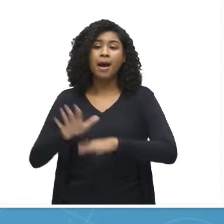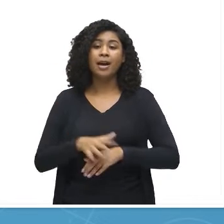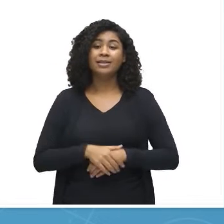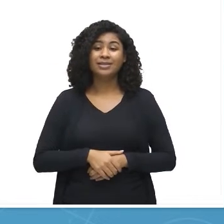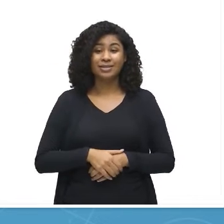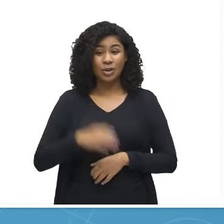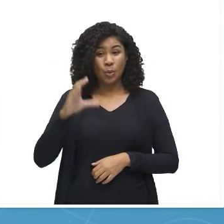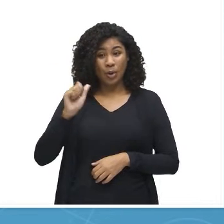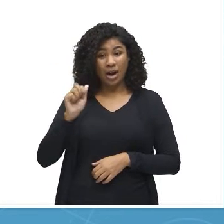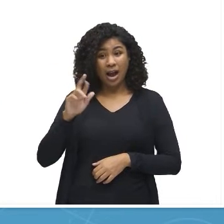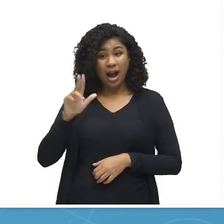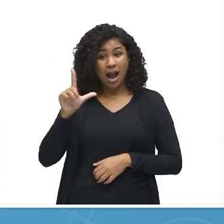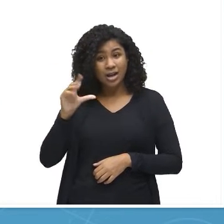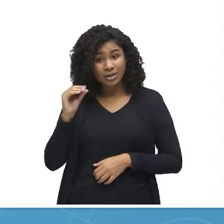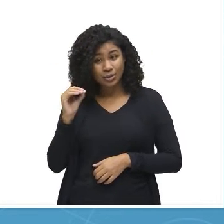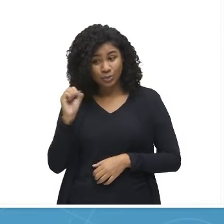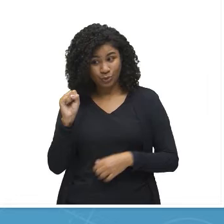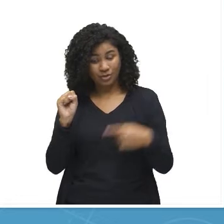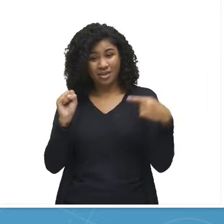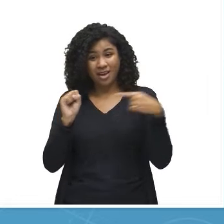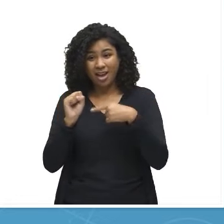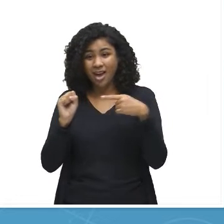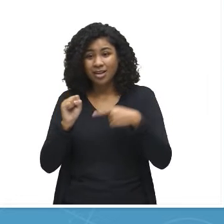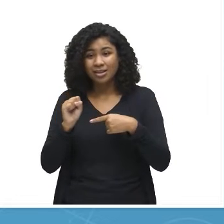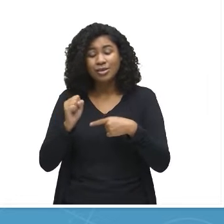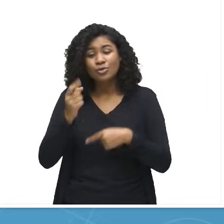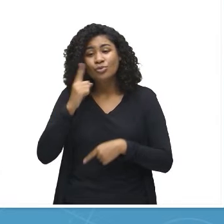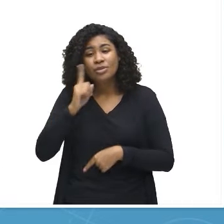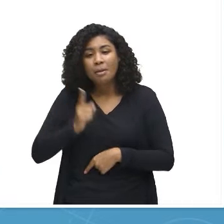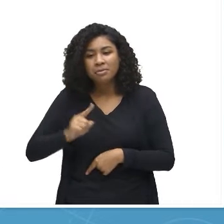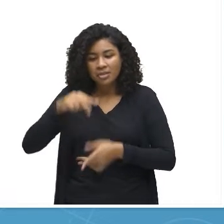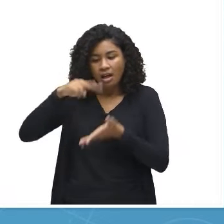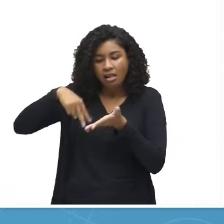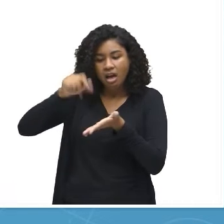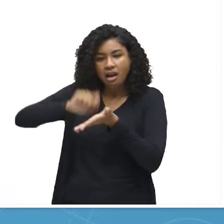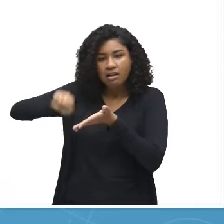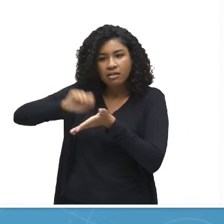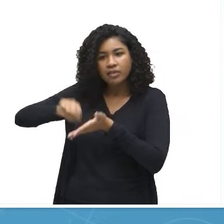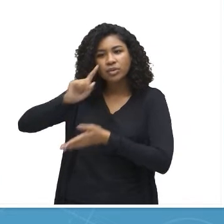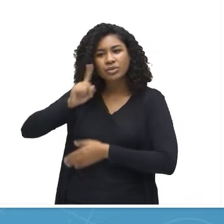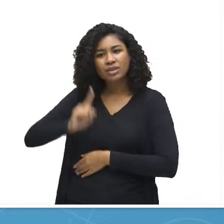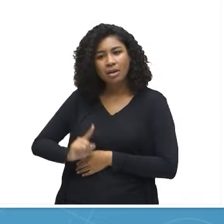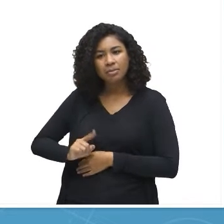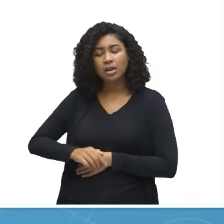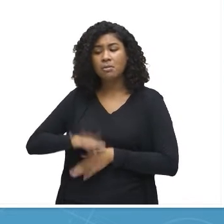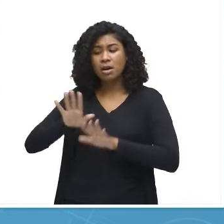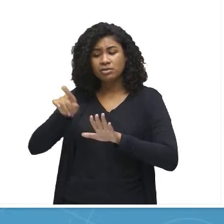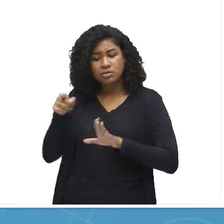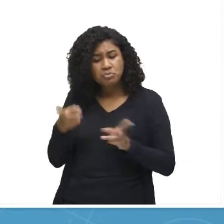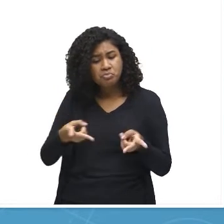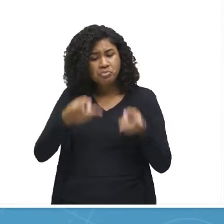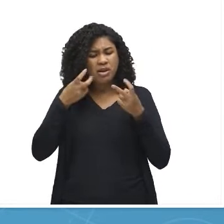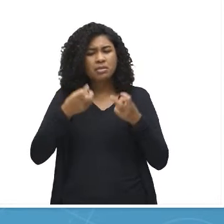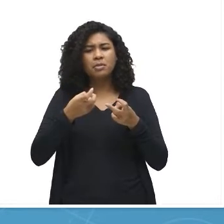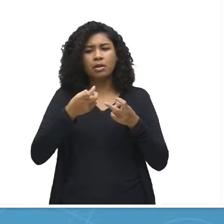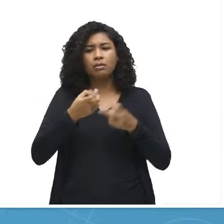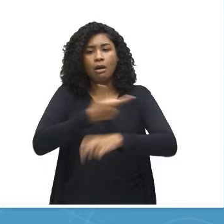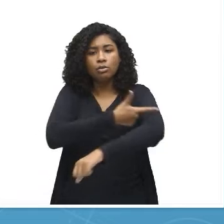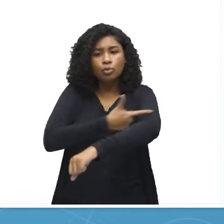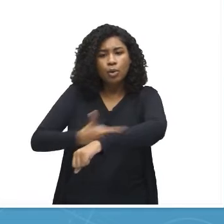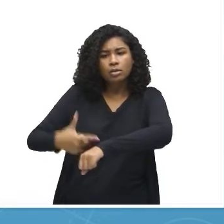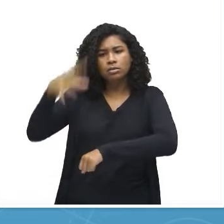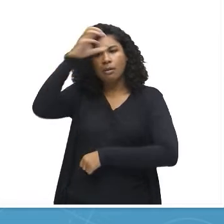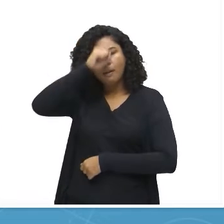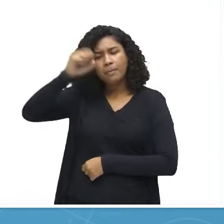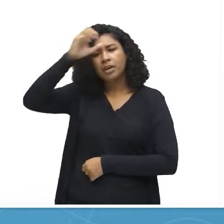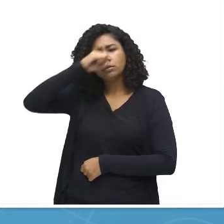gente, analfabeto, mesmo assim, ele sendo analfabeto, ele vai perceber que a educação, ela tem um papel muito importante